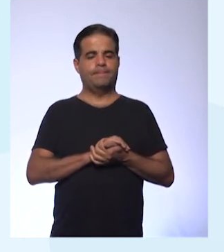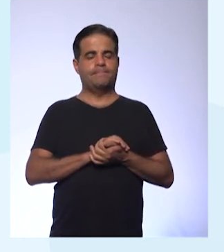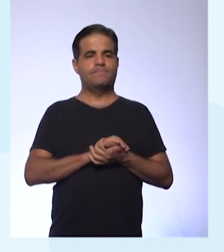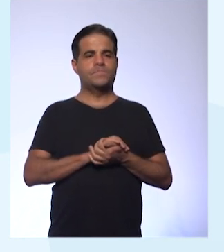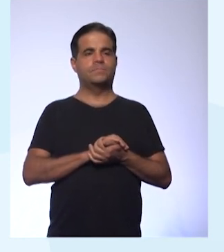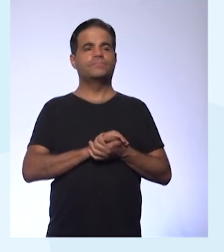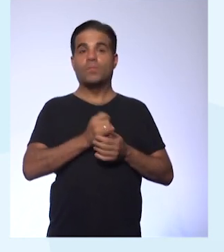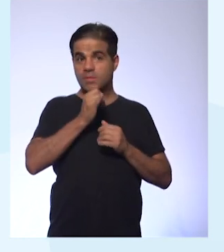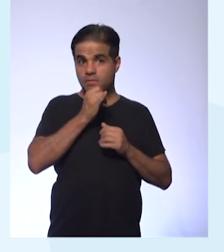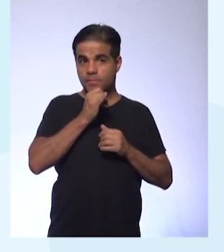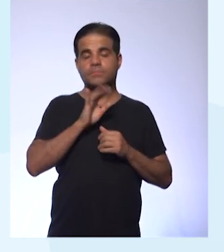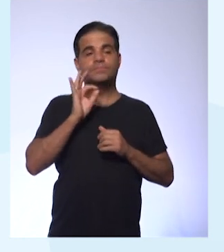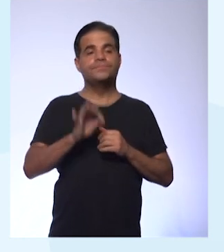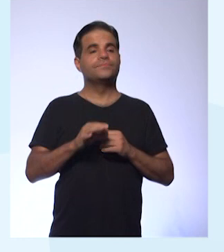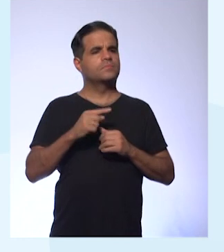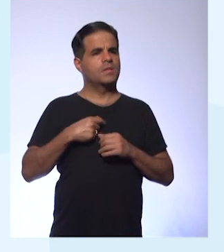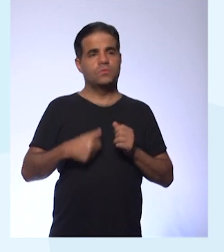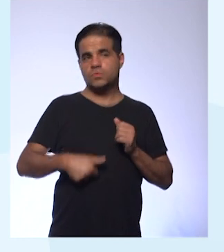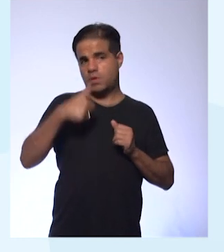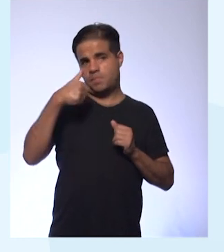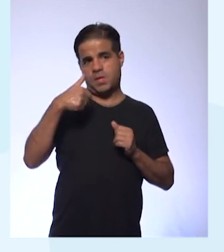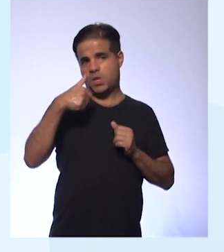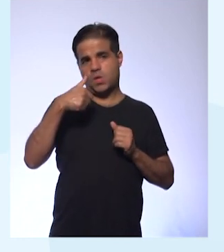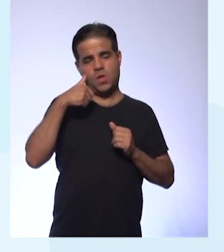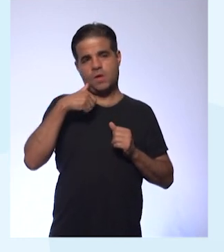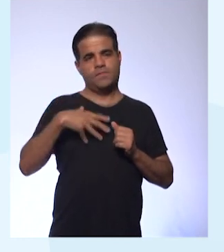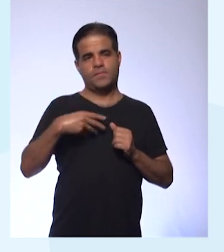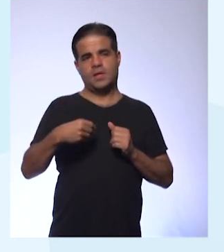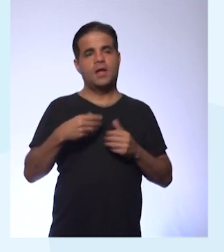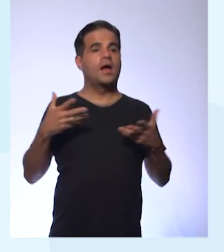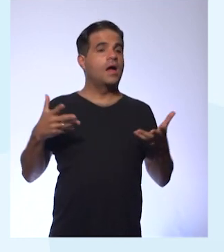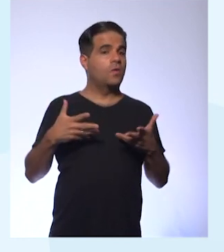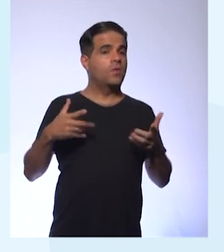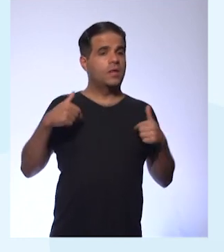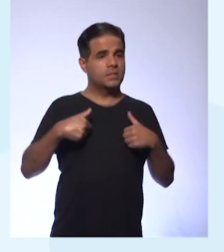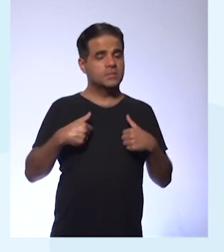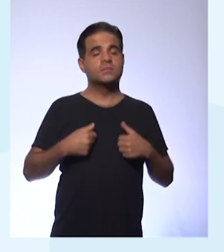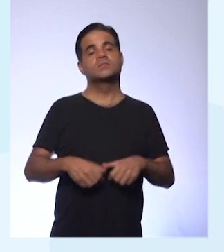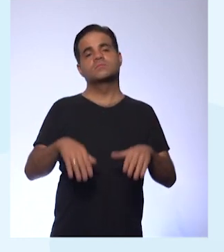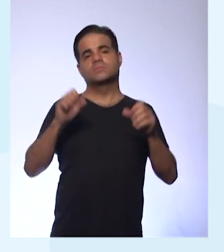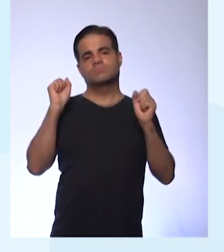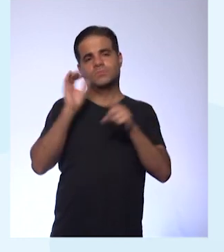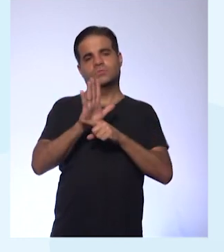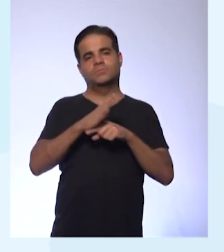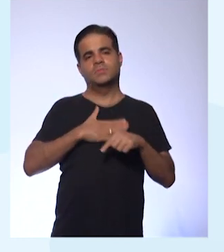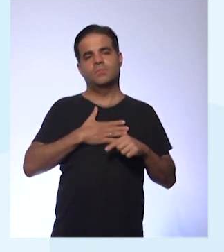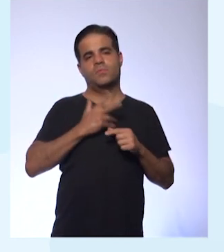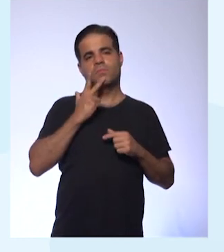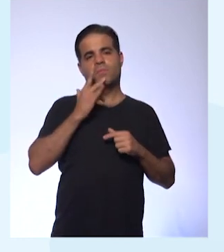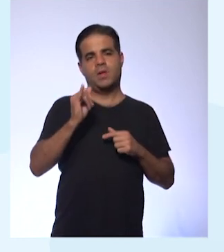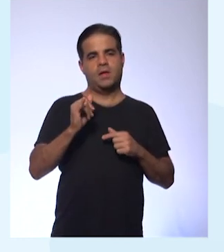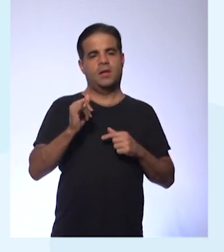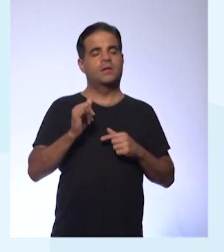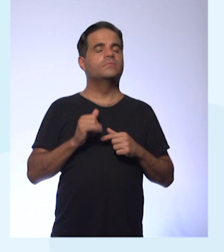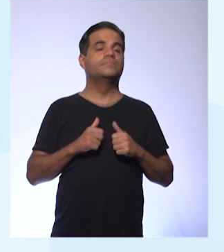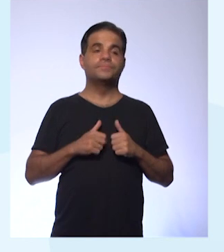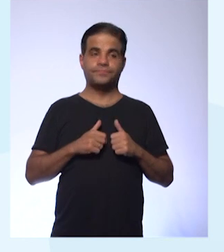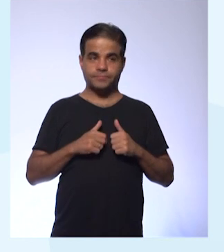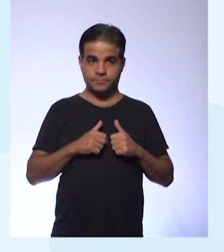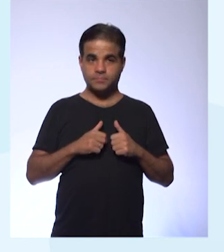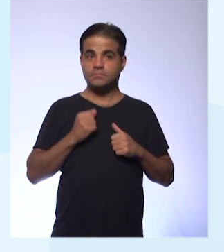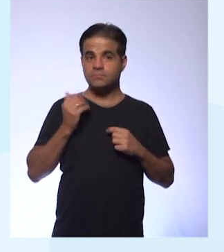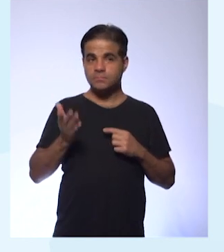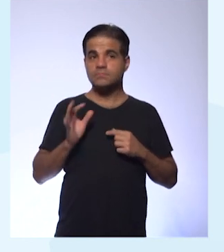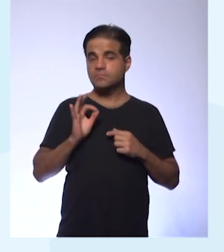O exemplo? Não Isso. sou a melhor filha agora que desobedeci ao meu pai. Muito bem, então